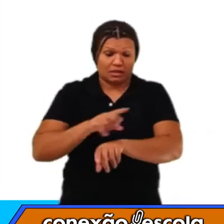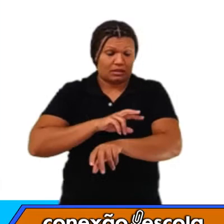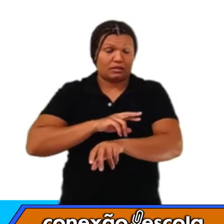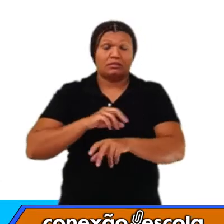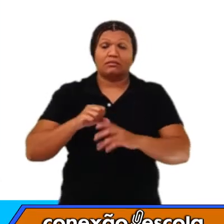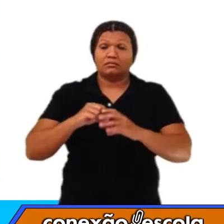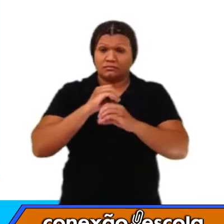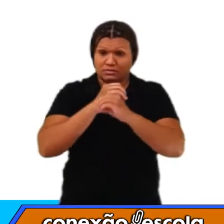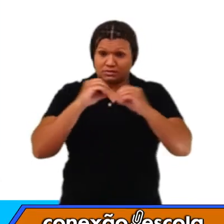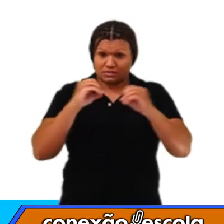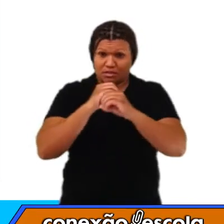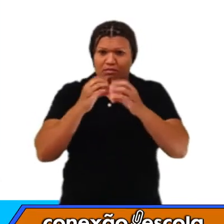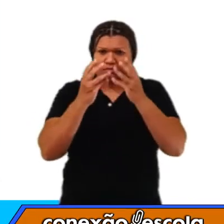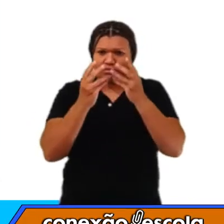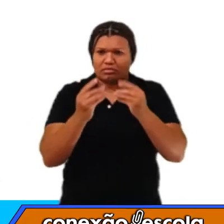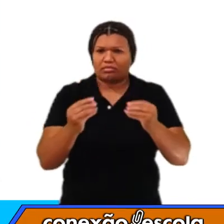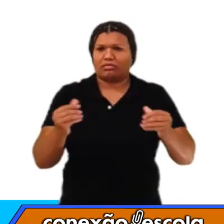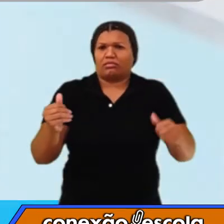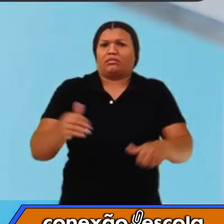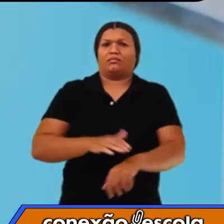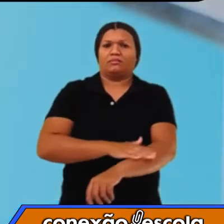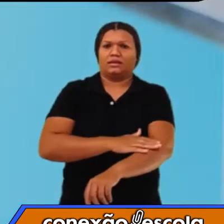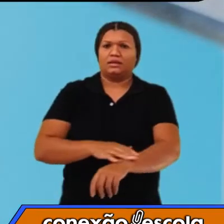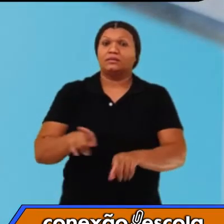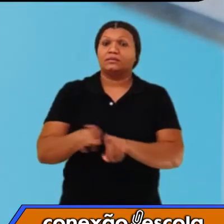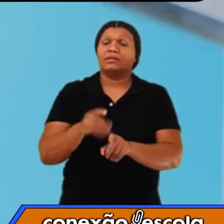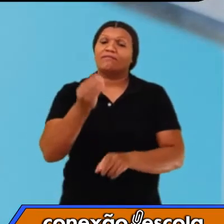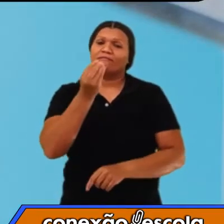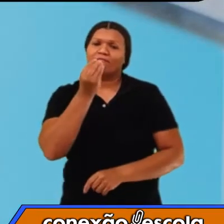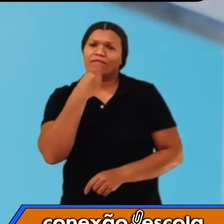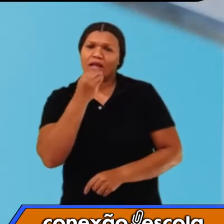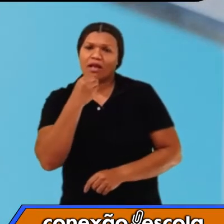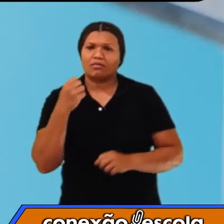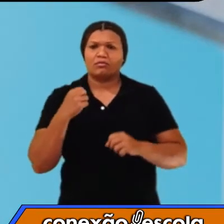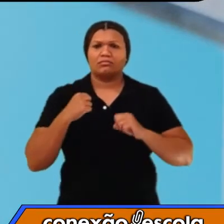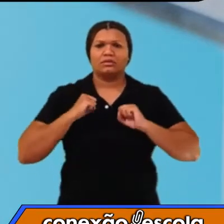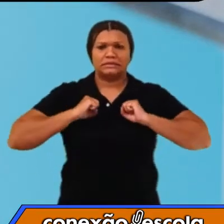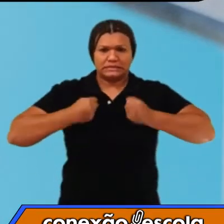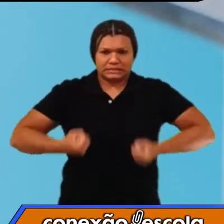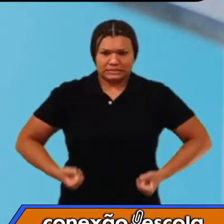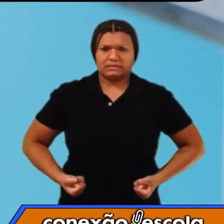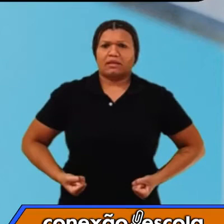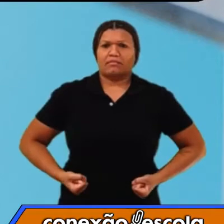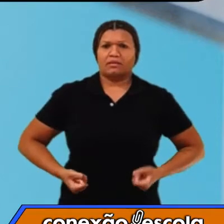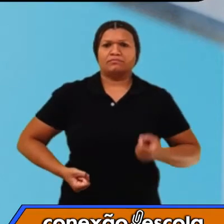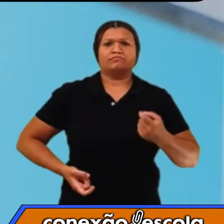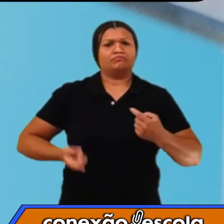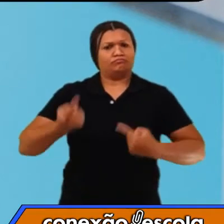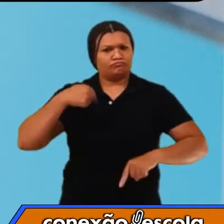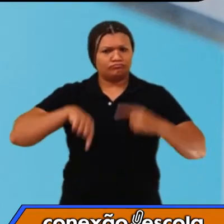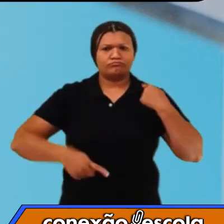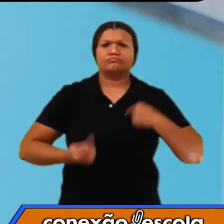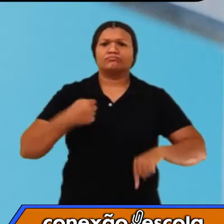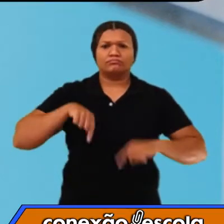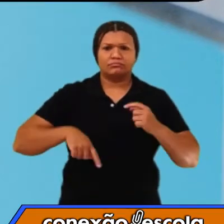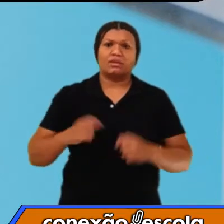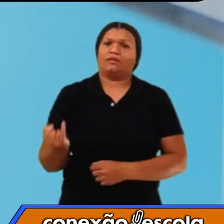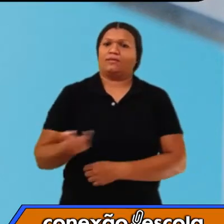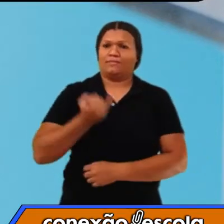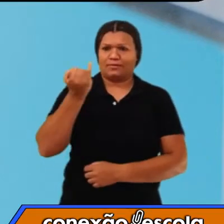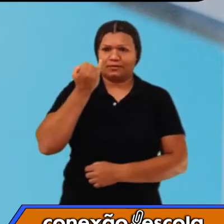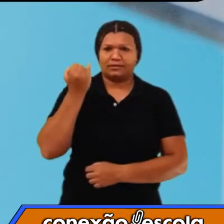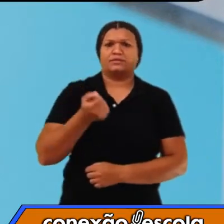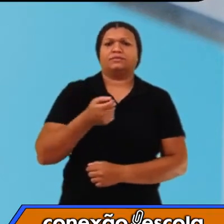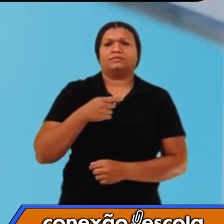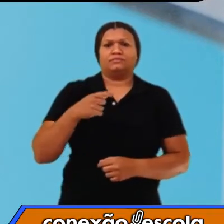e enfraquecimento do sistema imunológico. Então, é importante manter essa camada